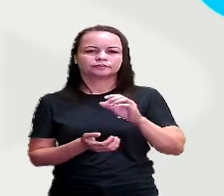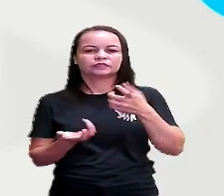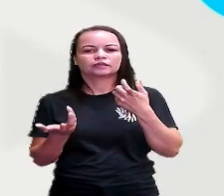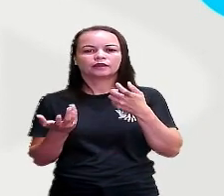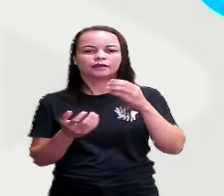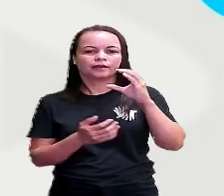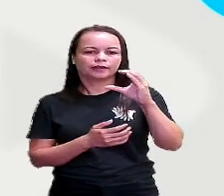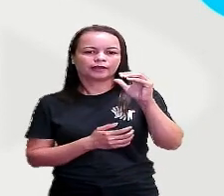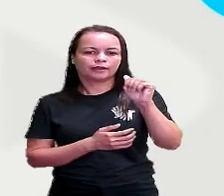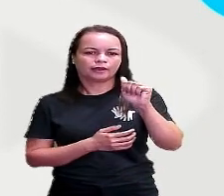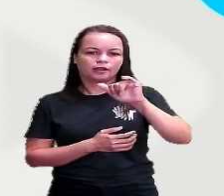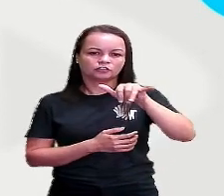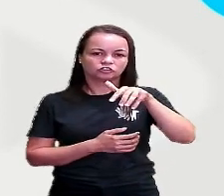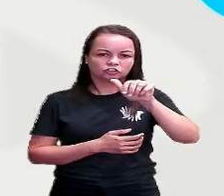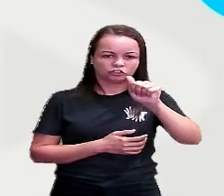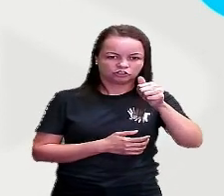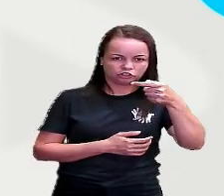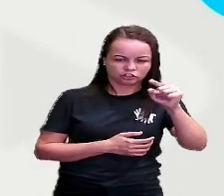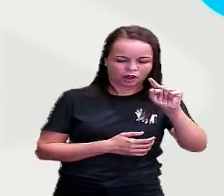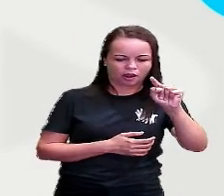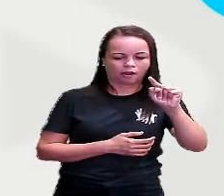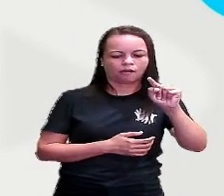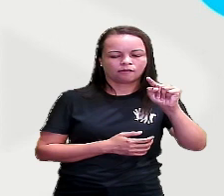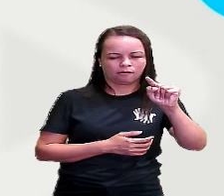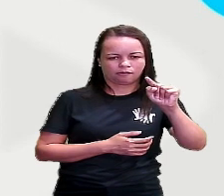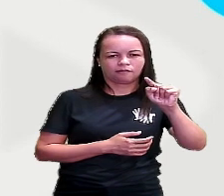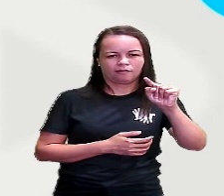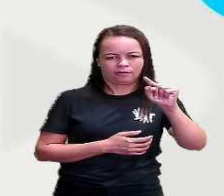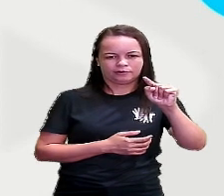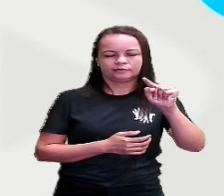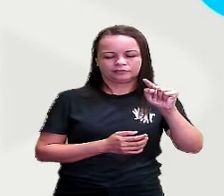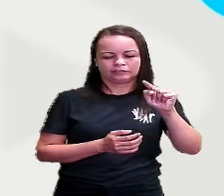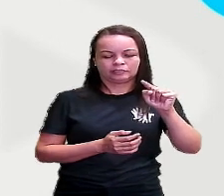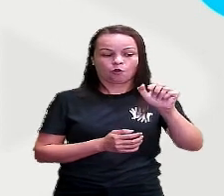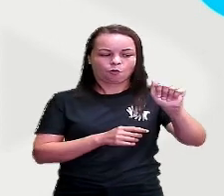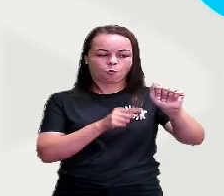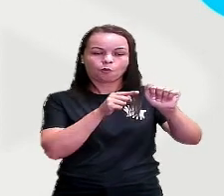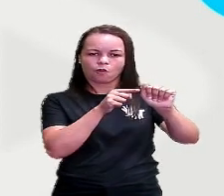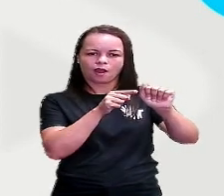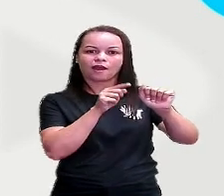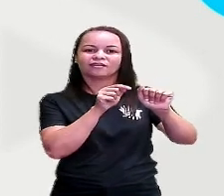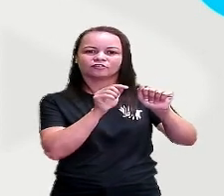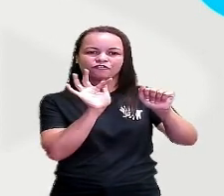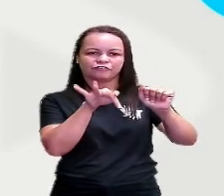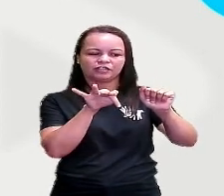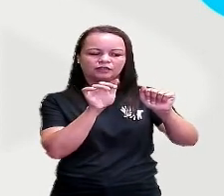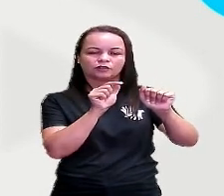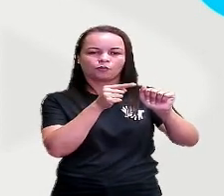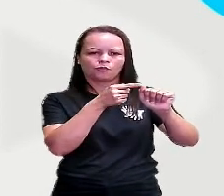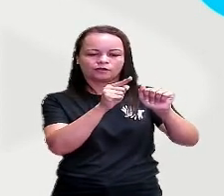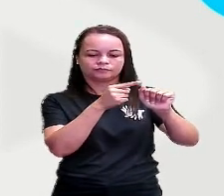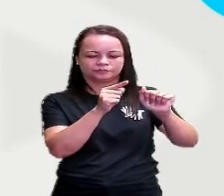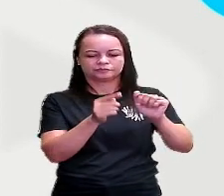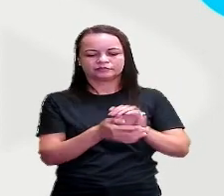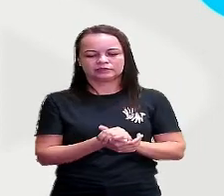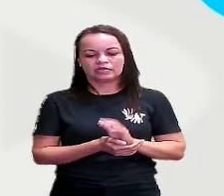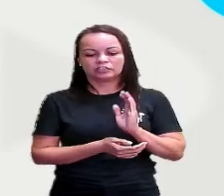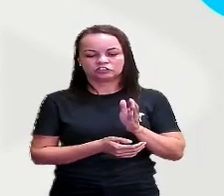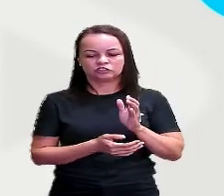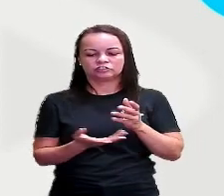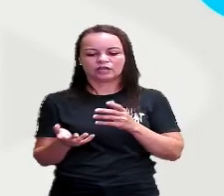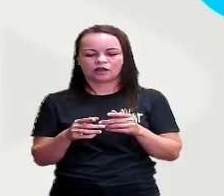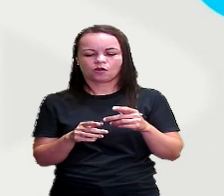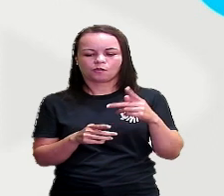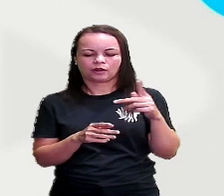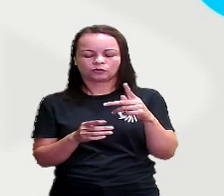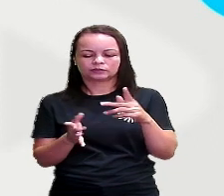uma oxítona. Cajá. Terminou em A, então eu vou e acentuo. Já a paroxítona terminada em A, ó,